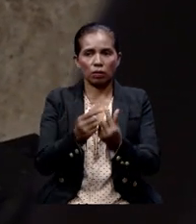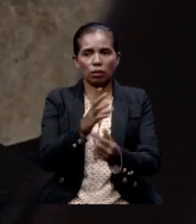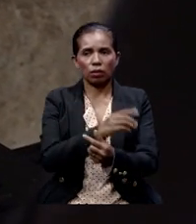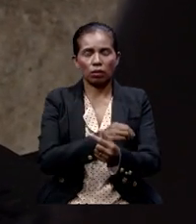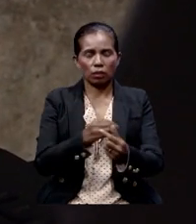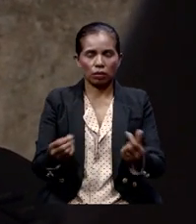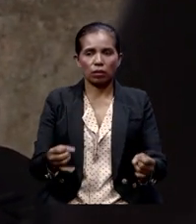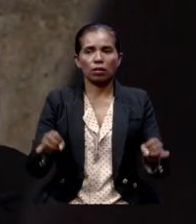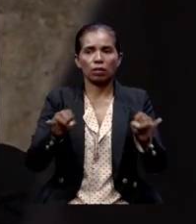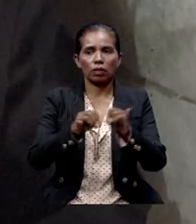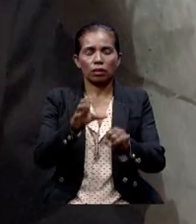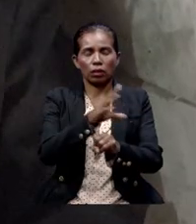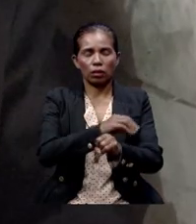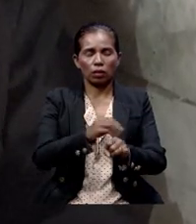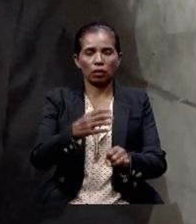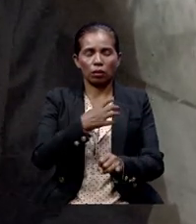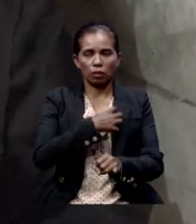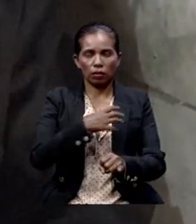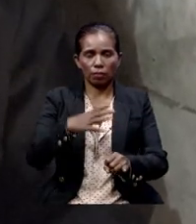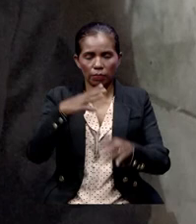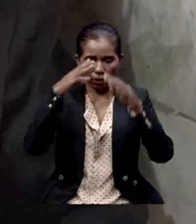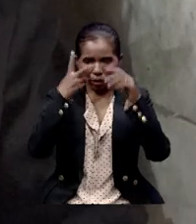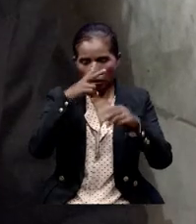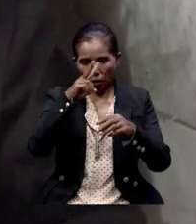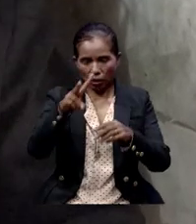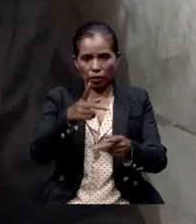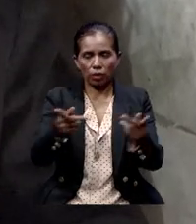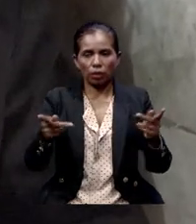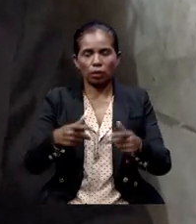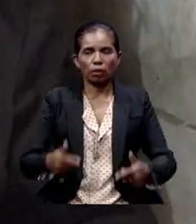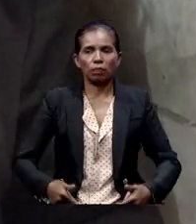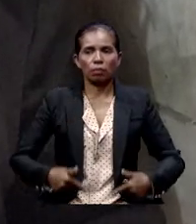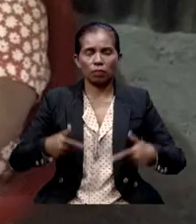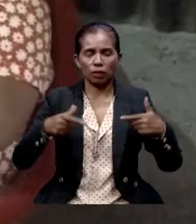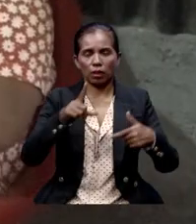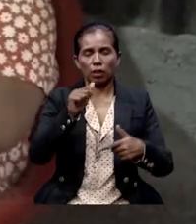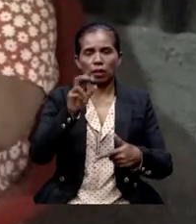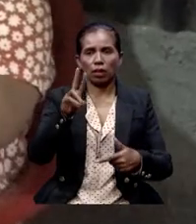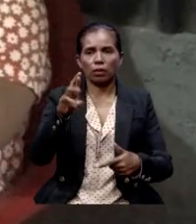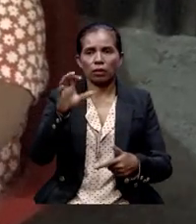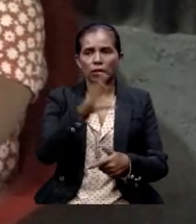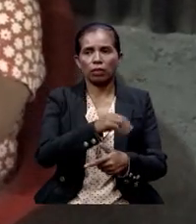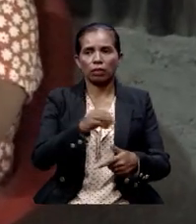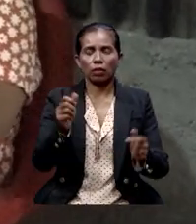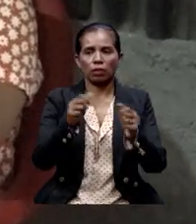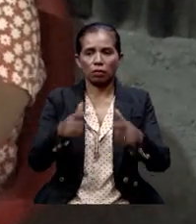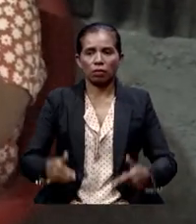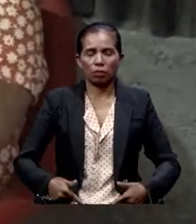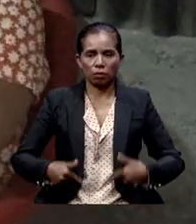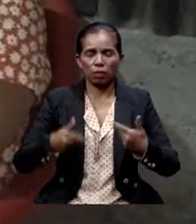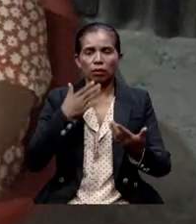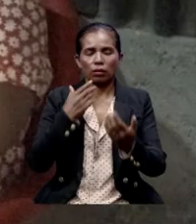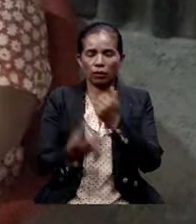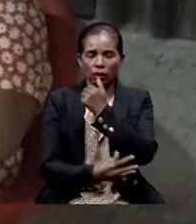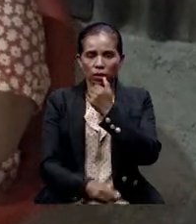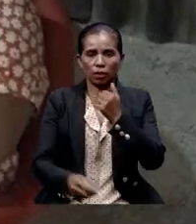inclusão social palácio presidencial tun direita ho dihare condição Moris Laura Mendonça ho família nebe Moris vulnerável ho